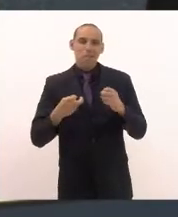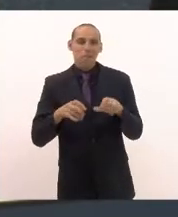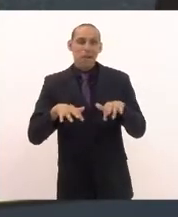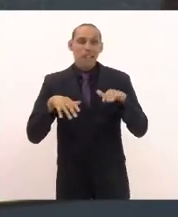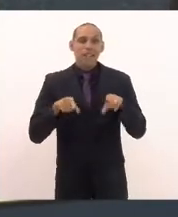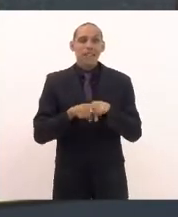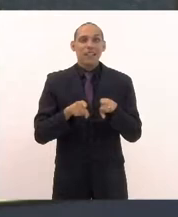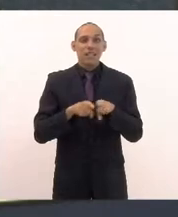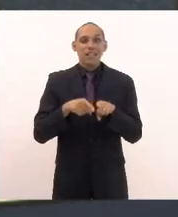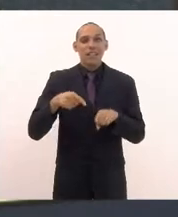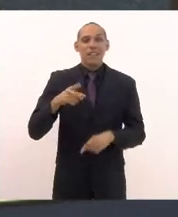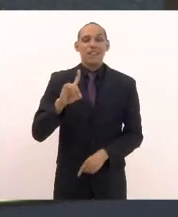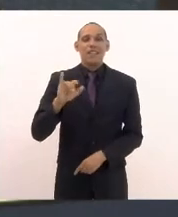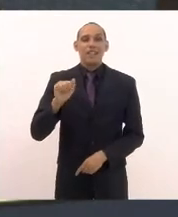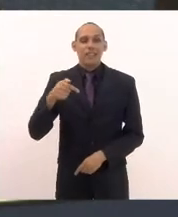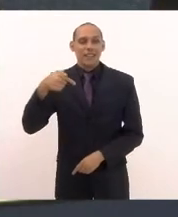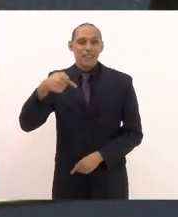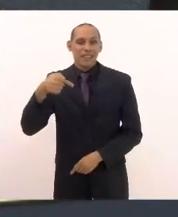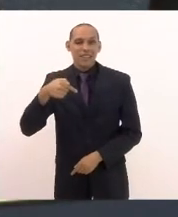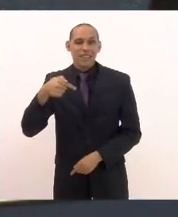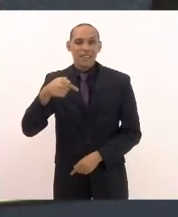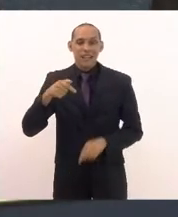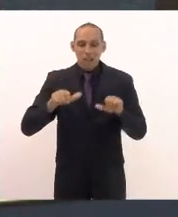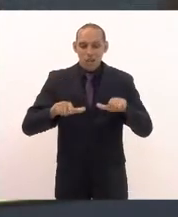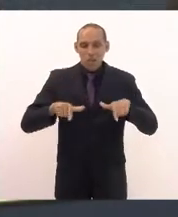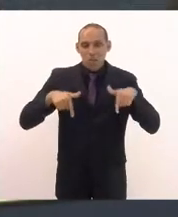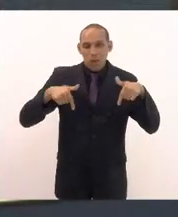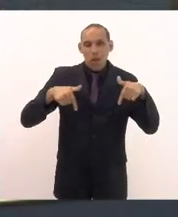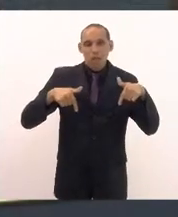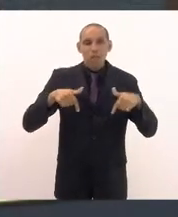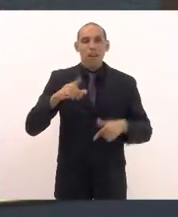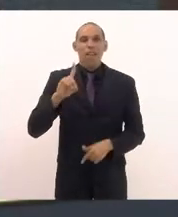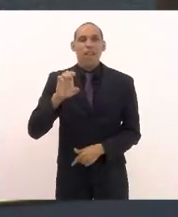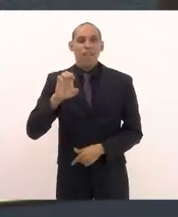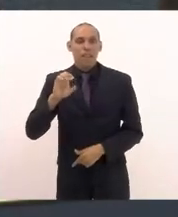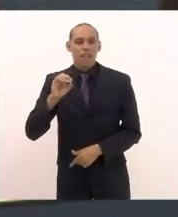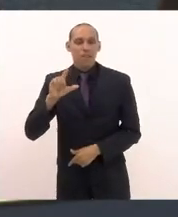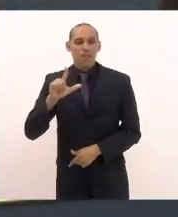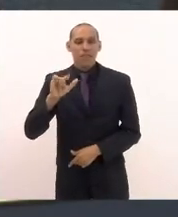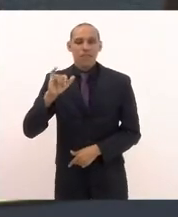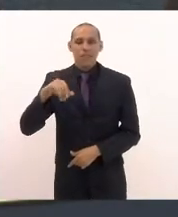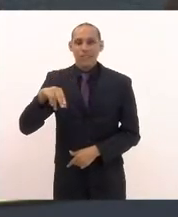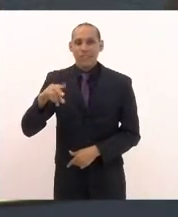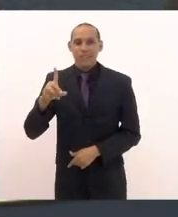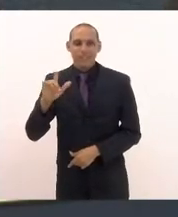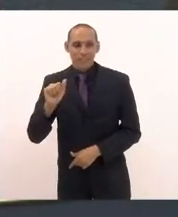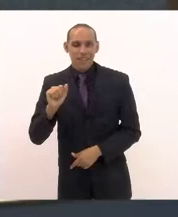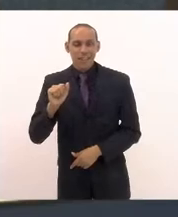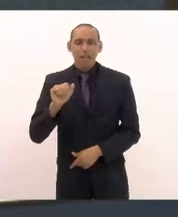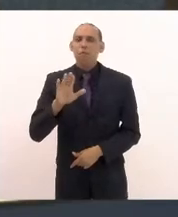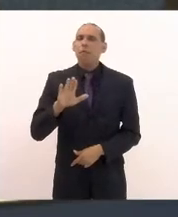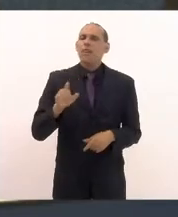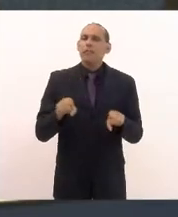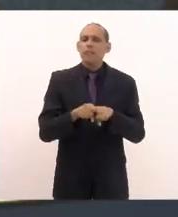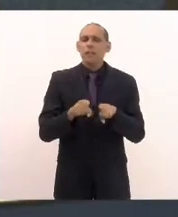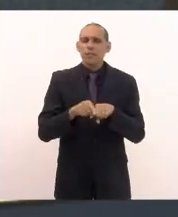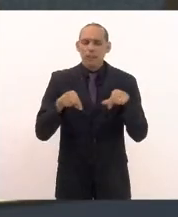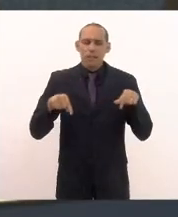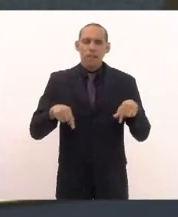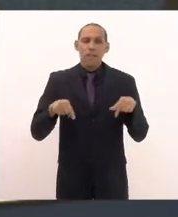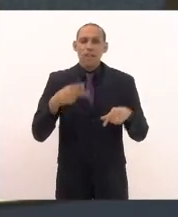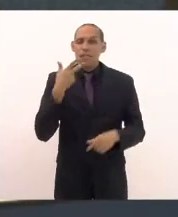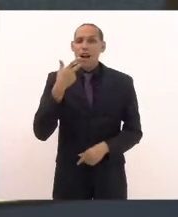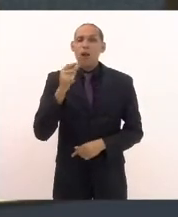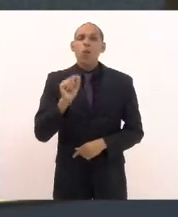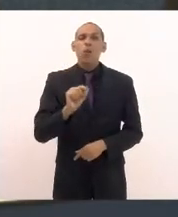a entrega do diploma de Olinda Daltro, mas quero fazer nesse momento também, quando se falou aqui dos